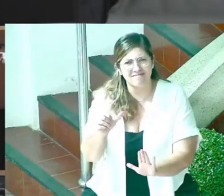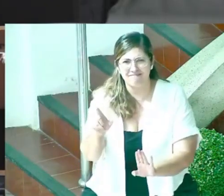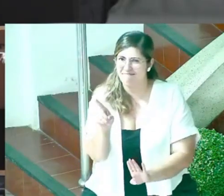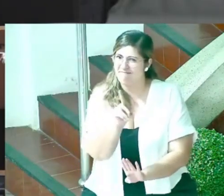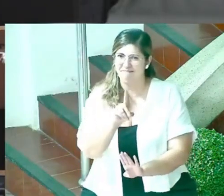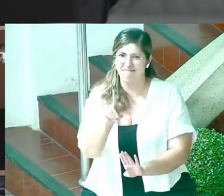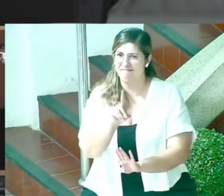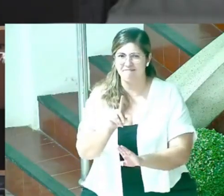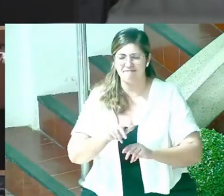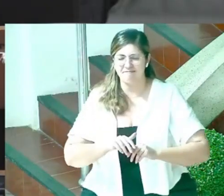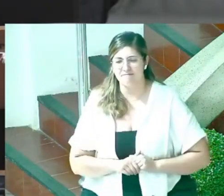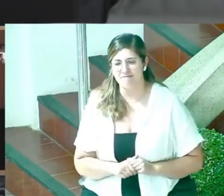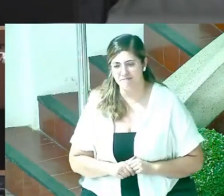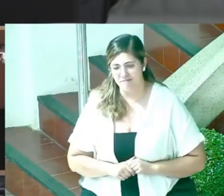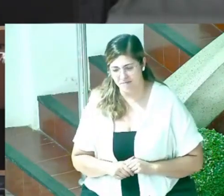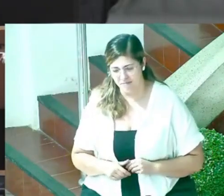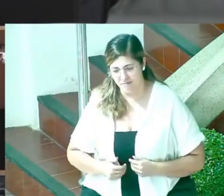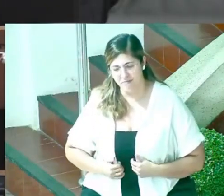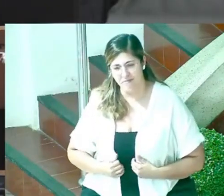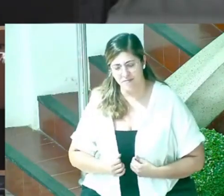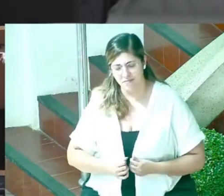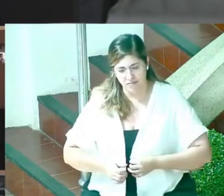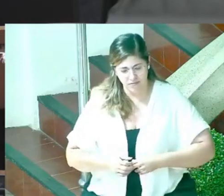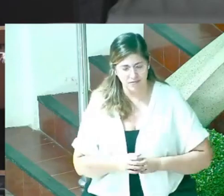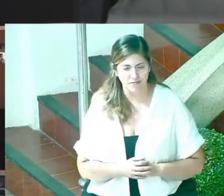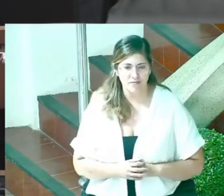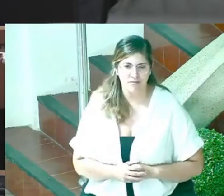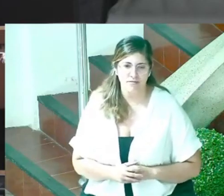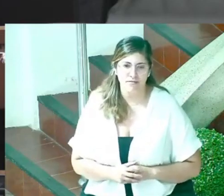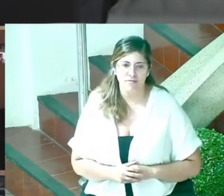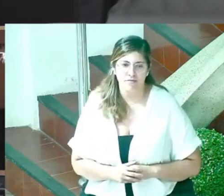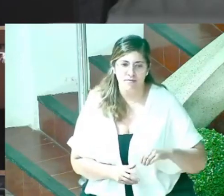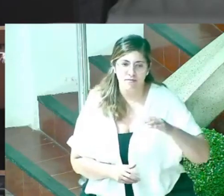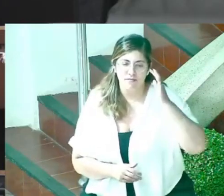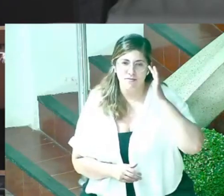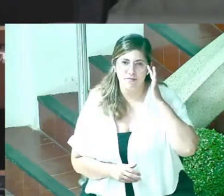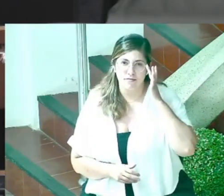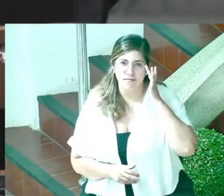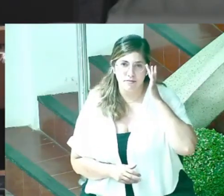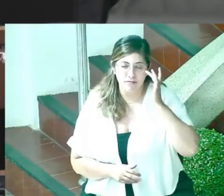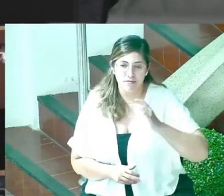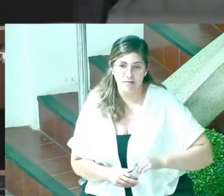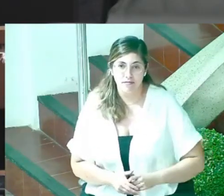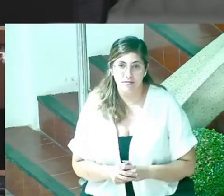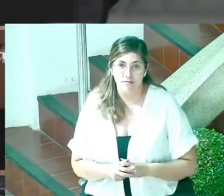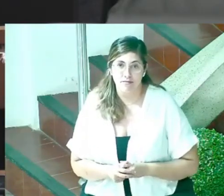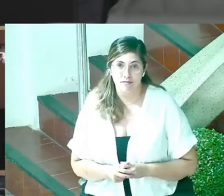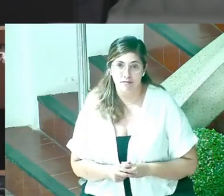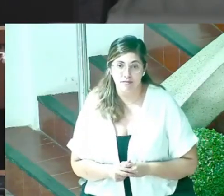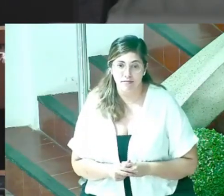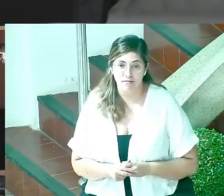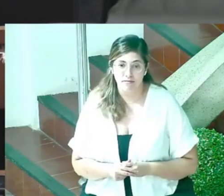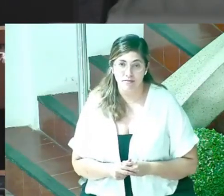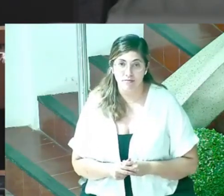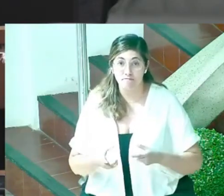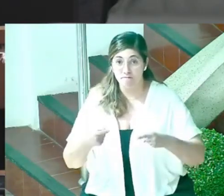verso 14 e por fim o verso 15. Diz assim a palavra: e perdoa-nos as